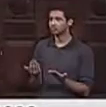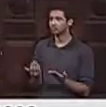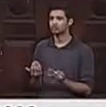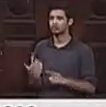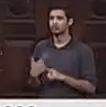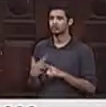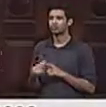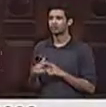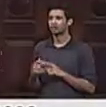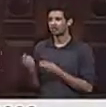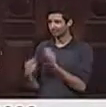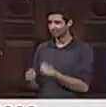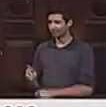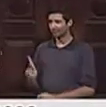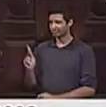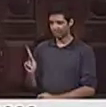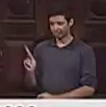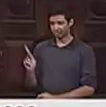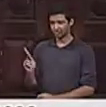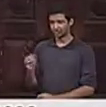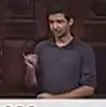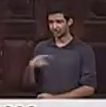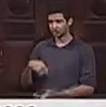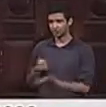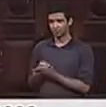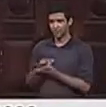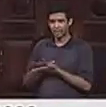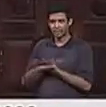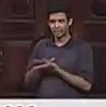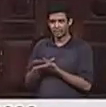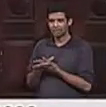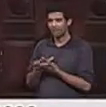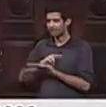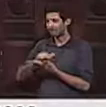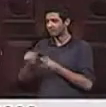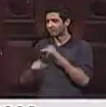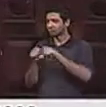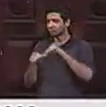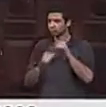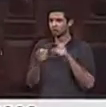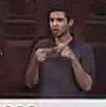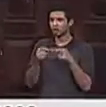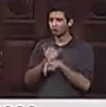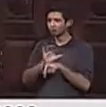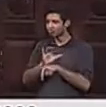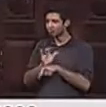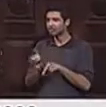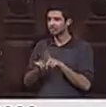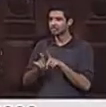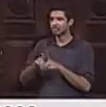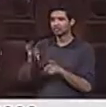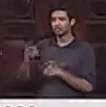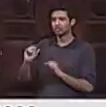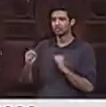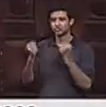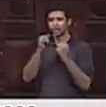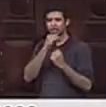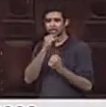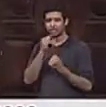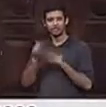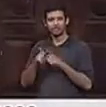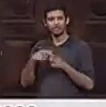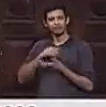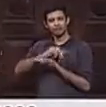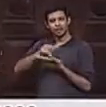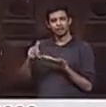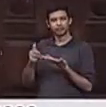que é a economia do petróleo, se não investirmos em diversificação das nossas vocações, das nossas matrizes energéticas, das nossas possibilidades.